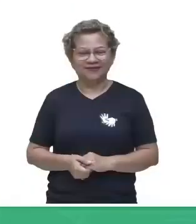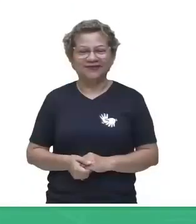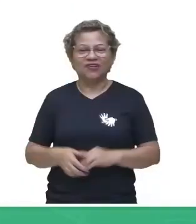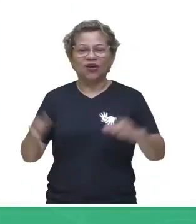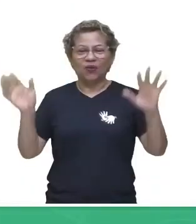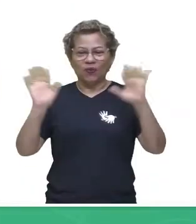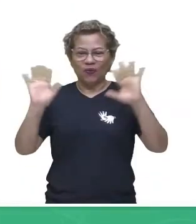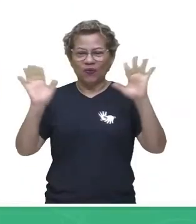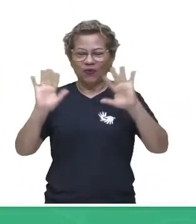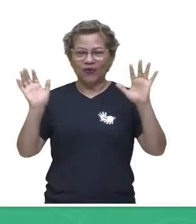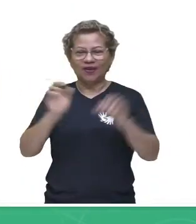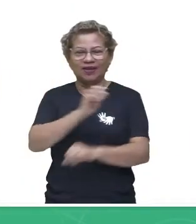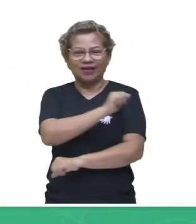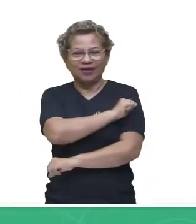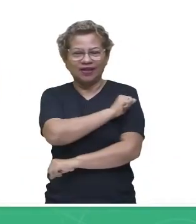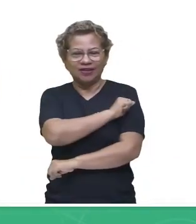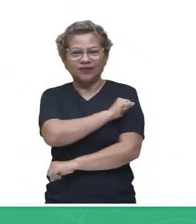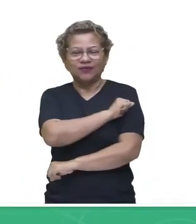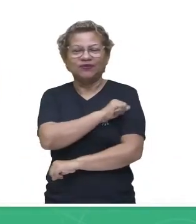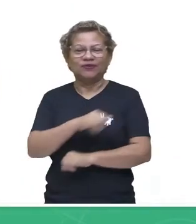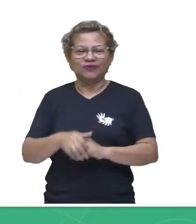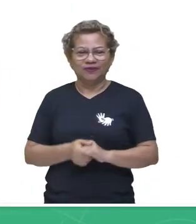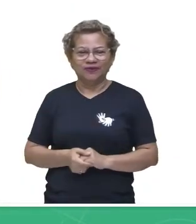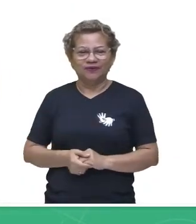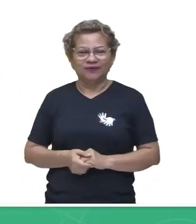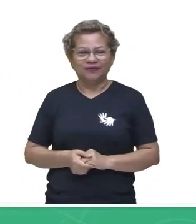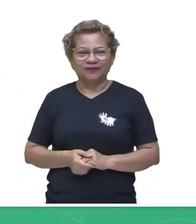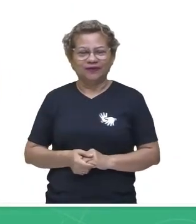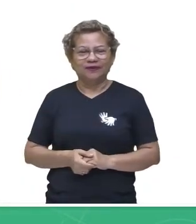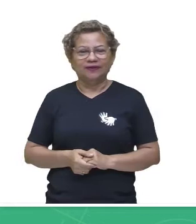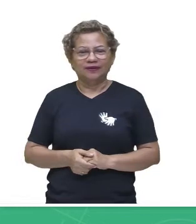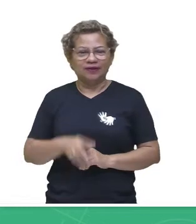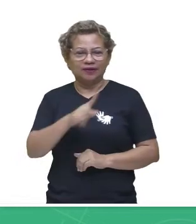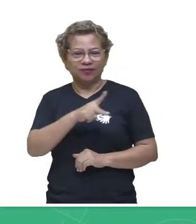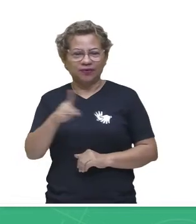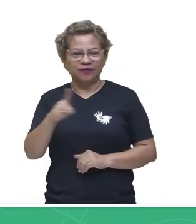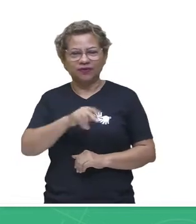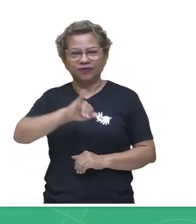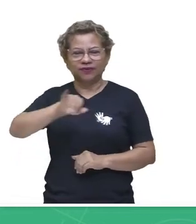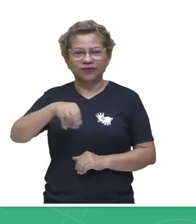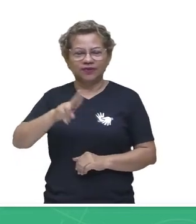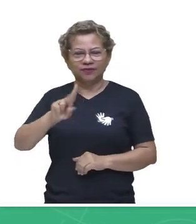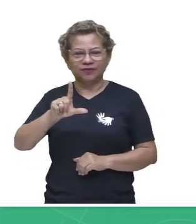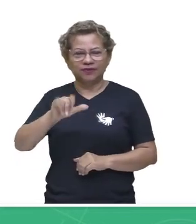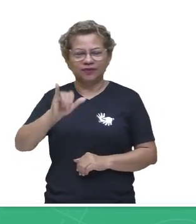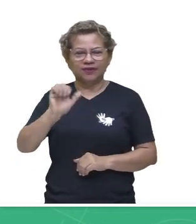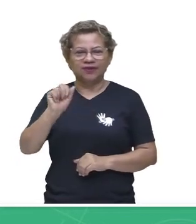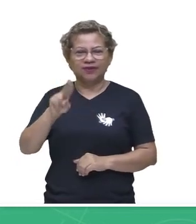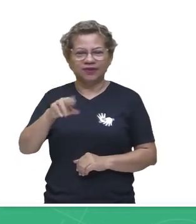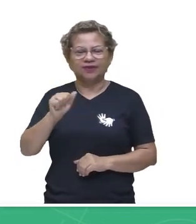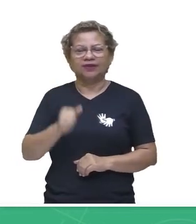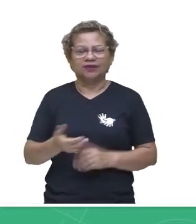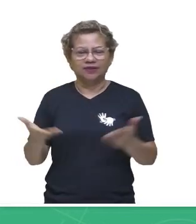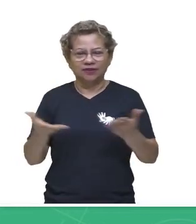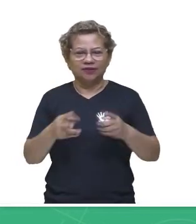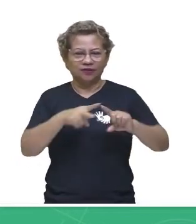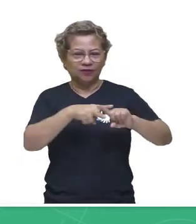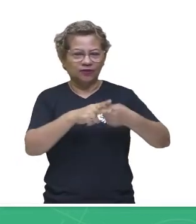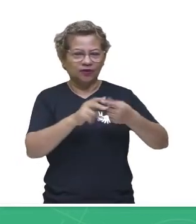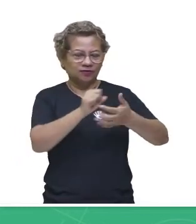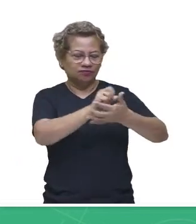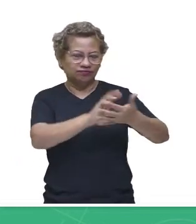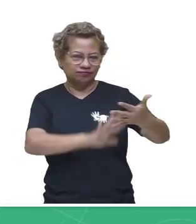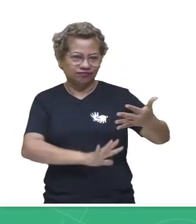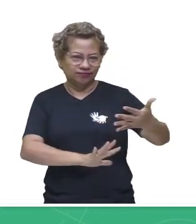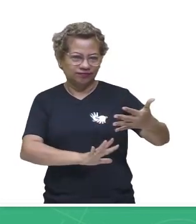Olá, queridos alunos! Como o professor Rosângelo acabou de dizer, sou a professora Juliana e eu vou fazer a correção com vocês, exercitando